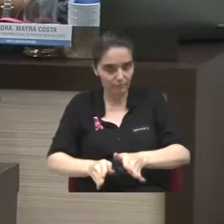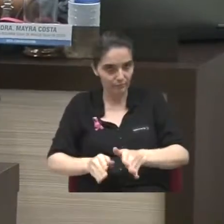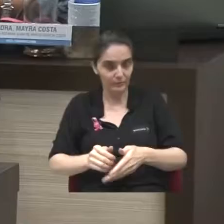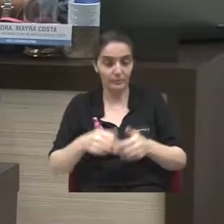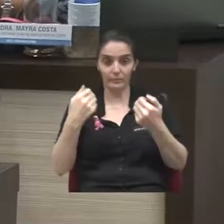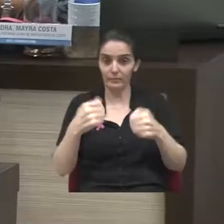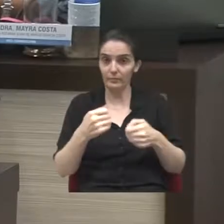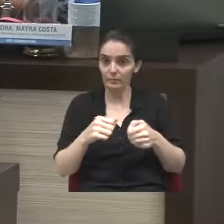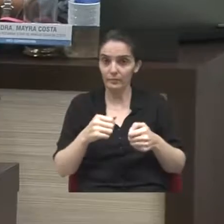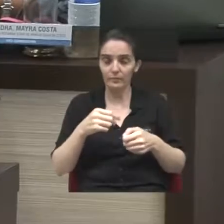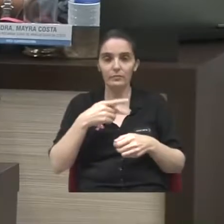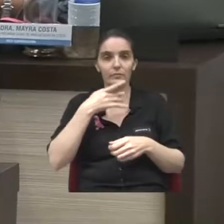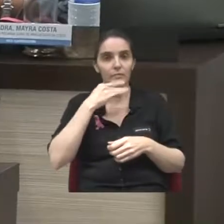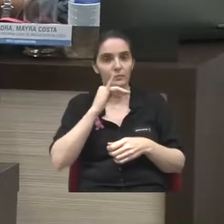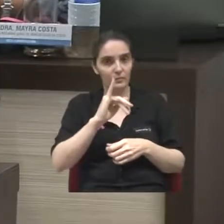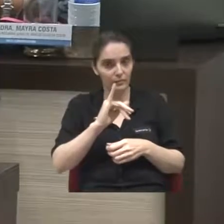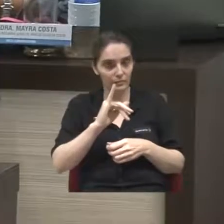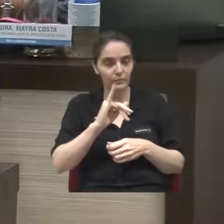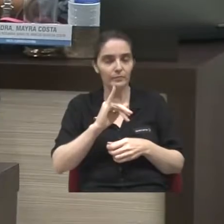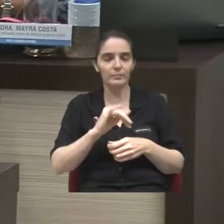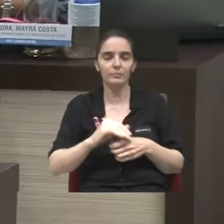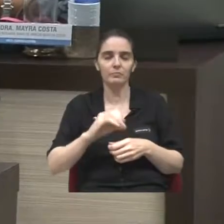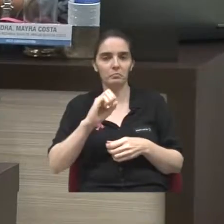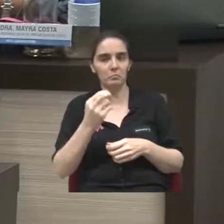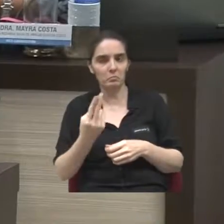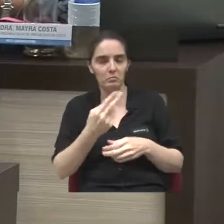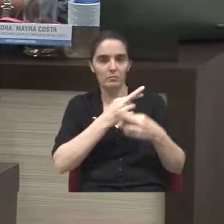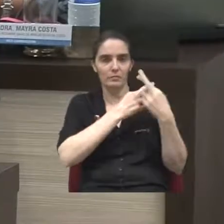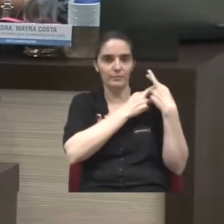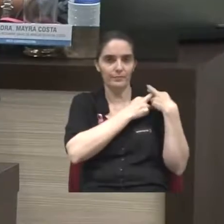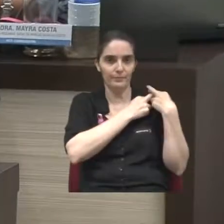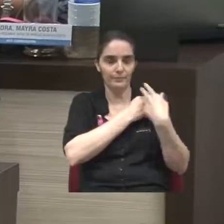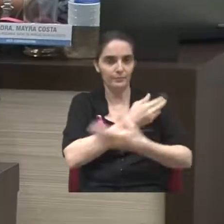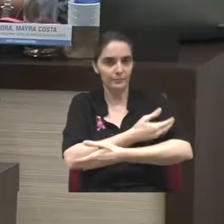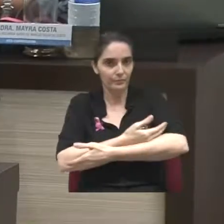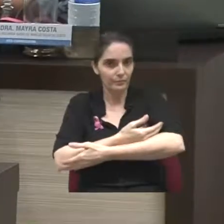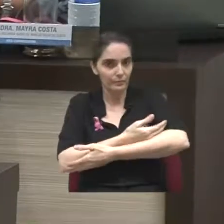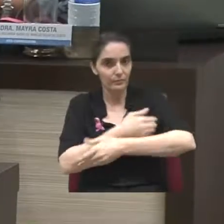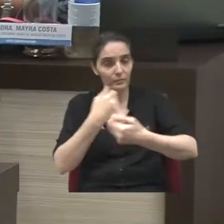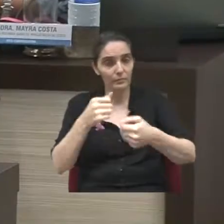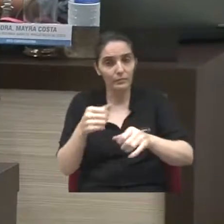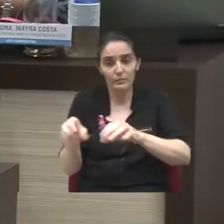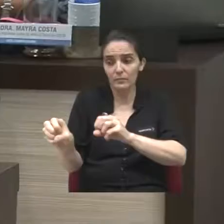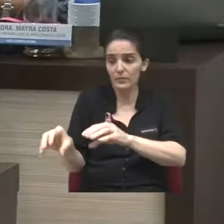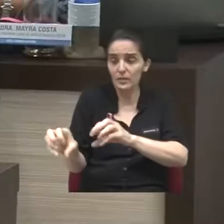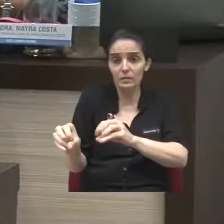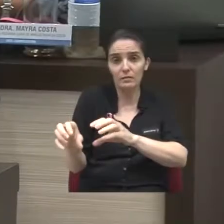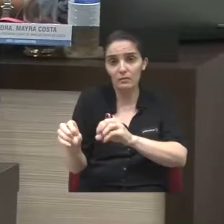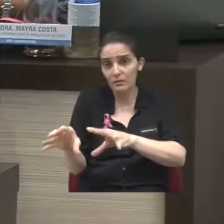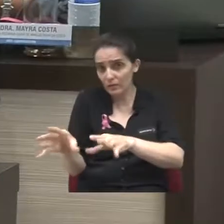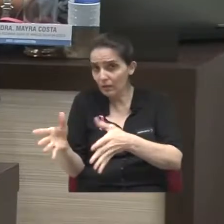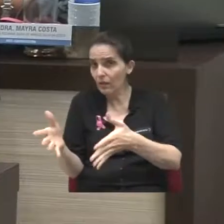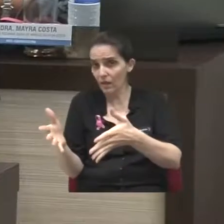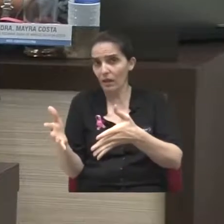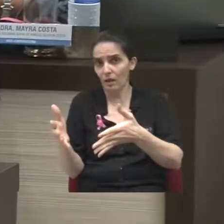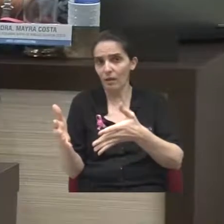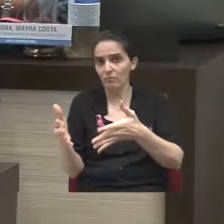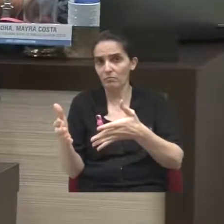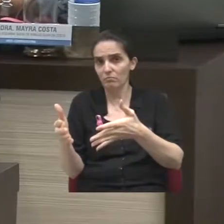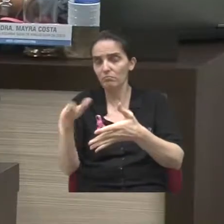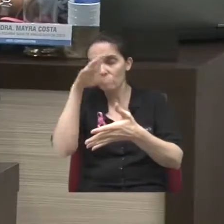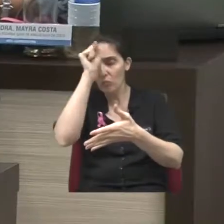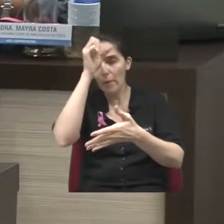aos responsáveis de recém-nascidos as orientações e treinamento para os primeiros socorros